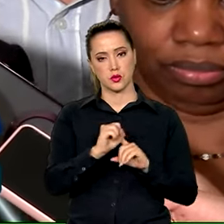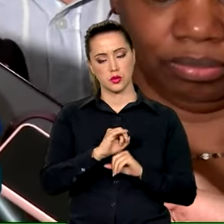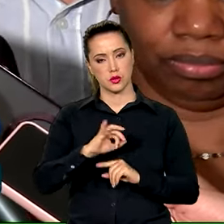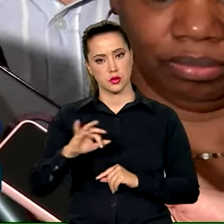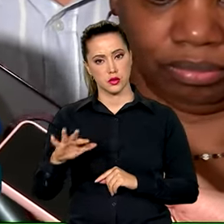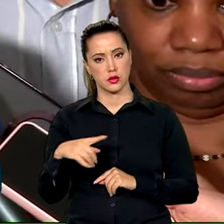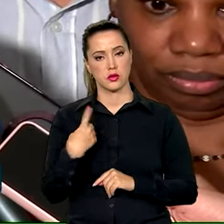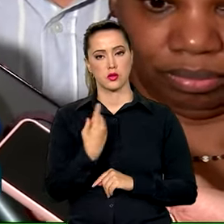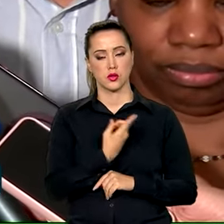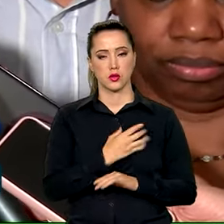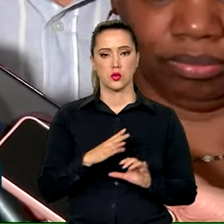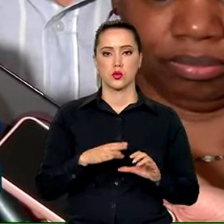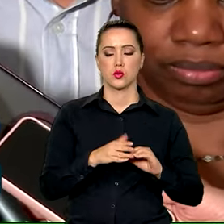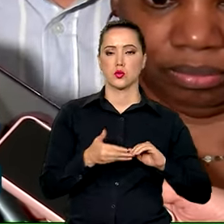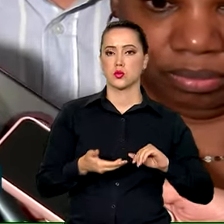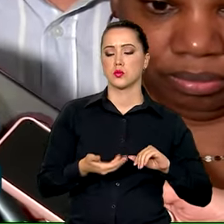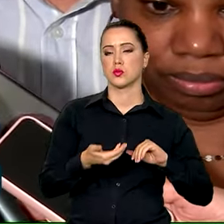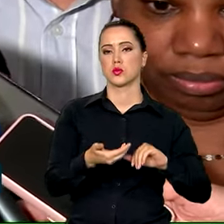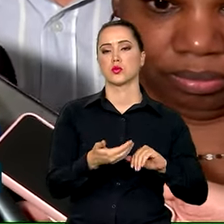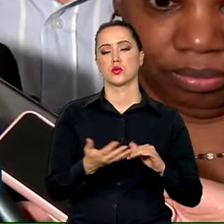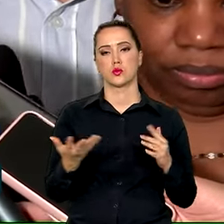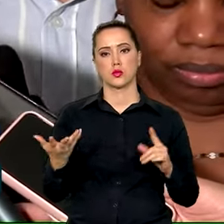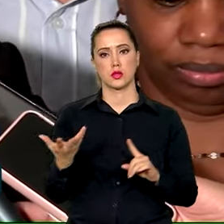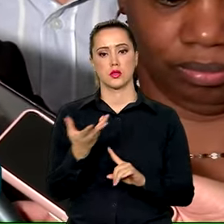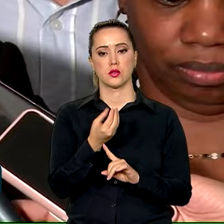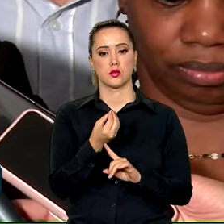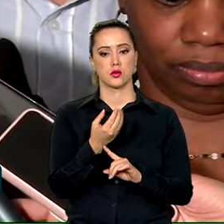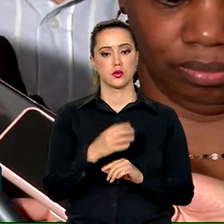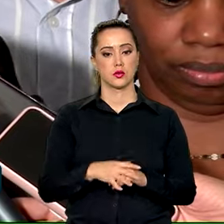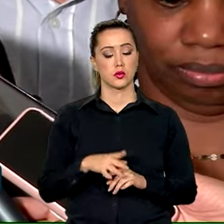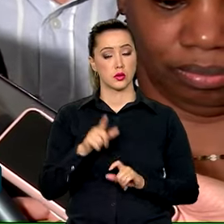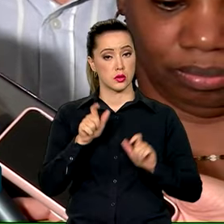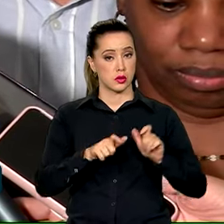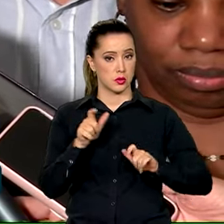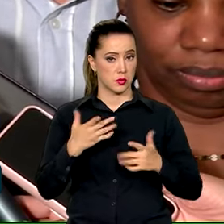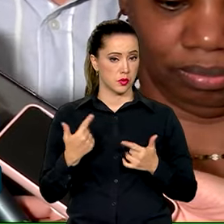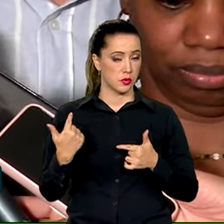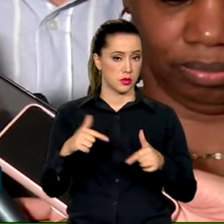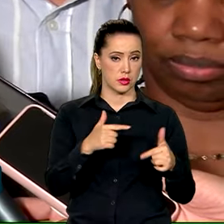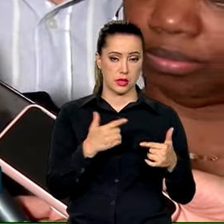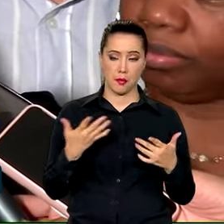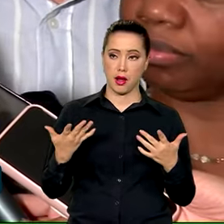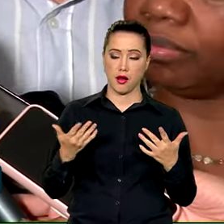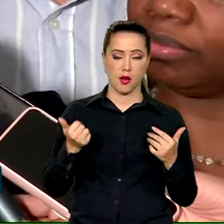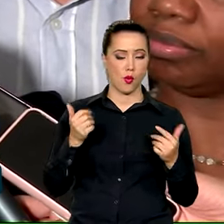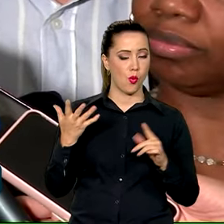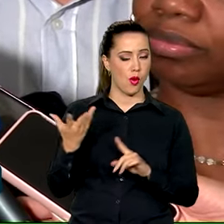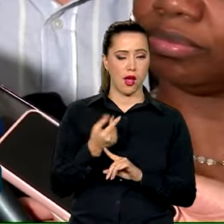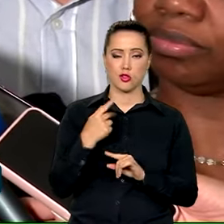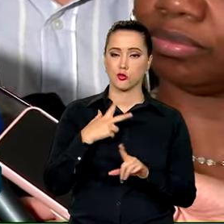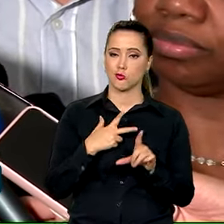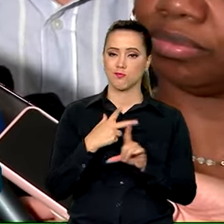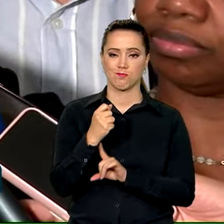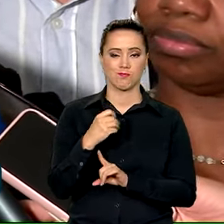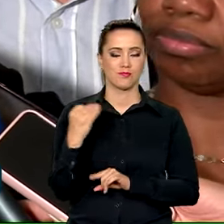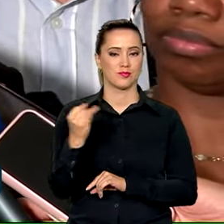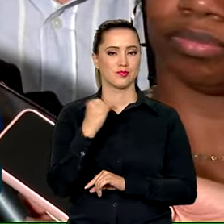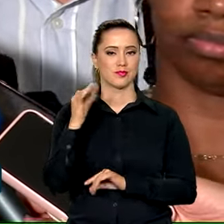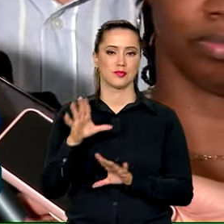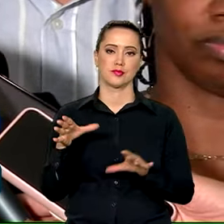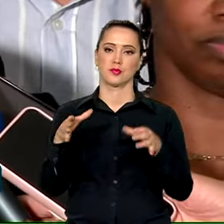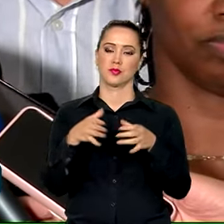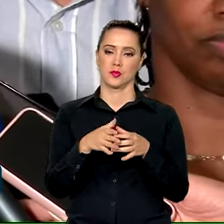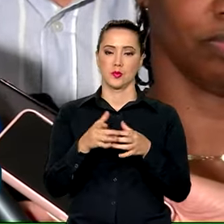civil, os nossos congressistas, os artistas, todos os produtores. Então, é uma grande conquista do